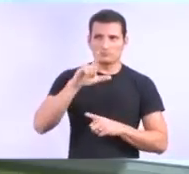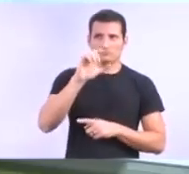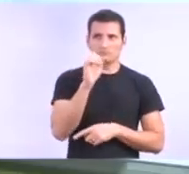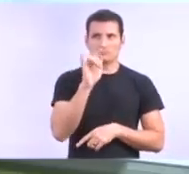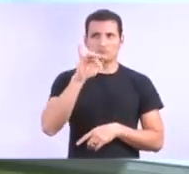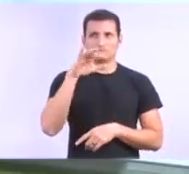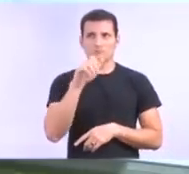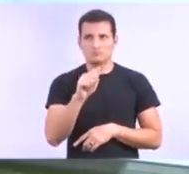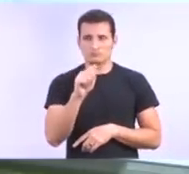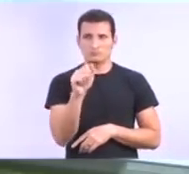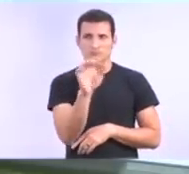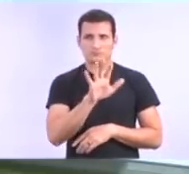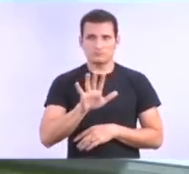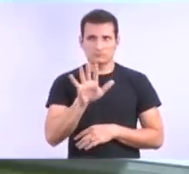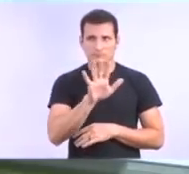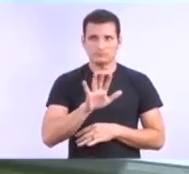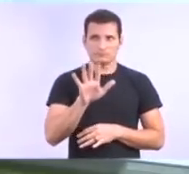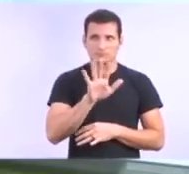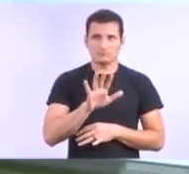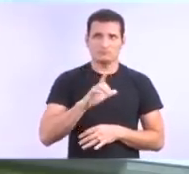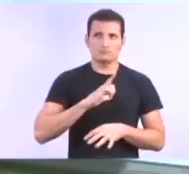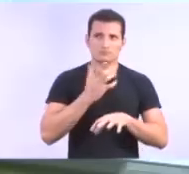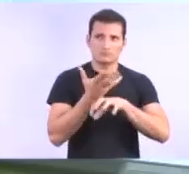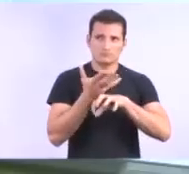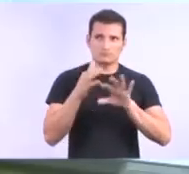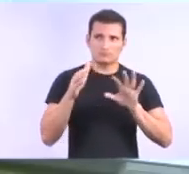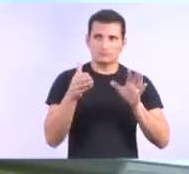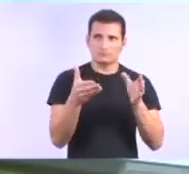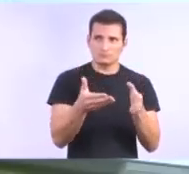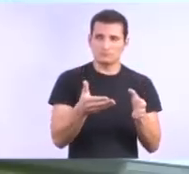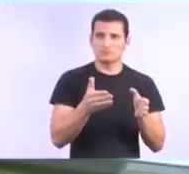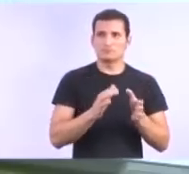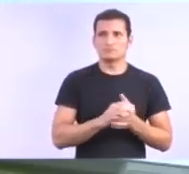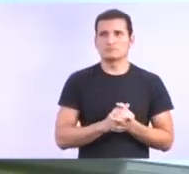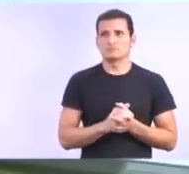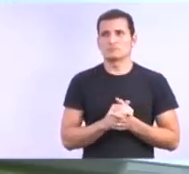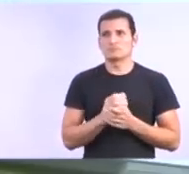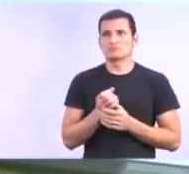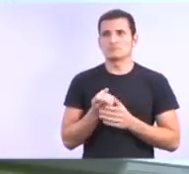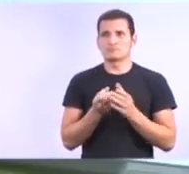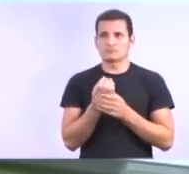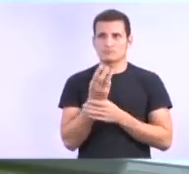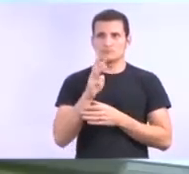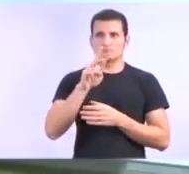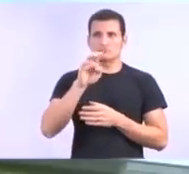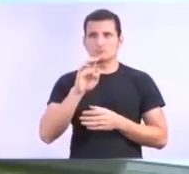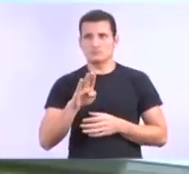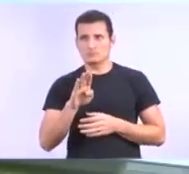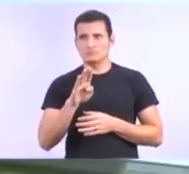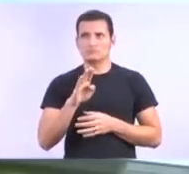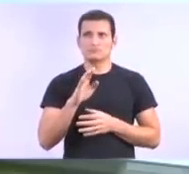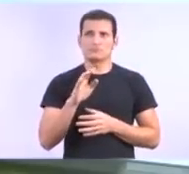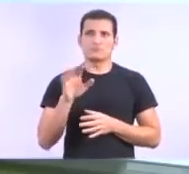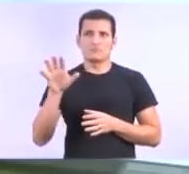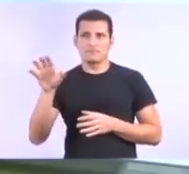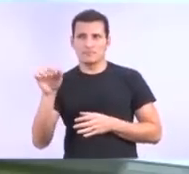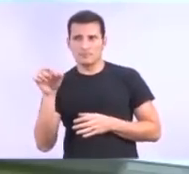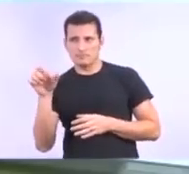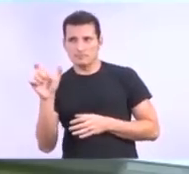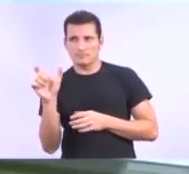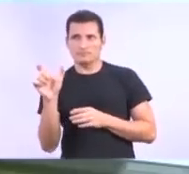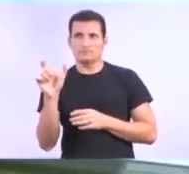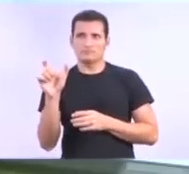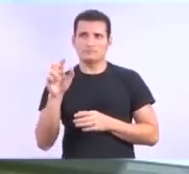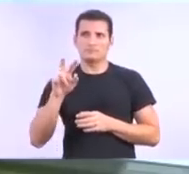lógica. A interface, nós vamos ter uma disciplina específica para isso, que é criar uma interface web, uma página web que vai pegar esse objeto e